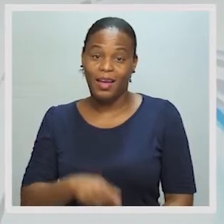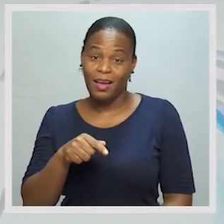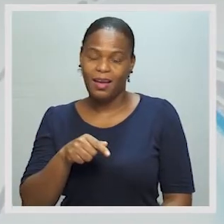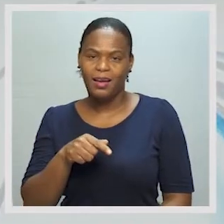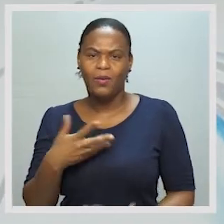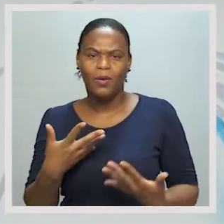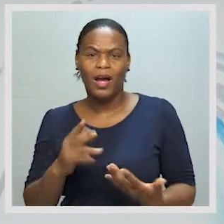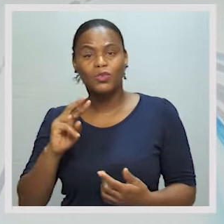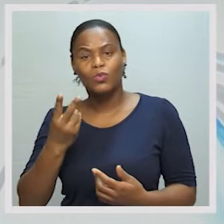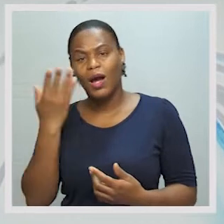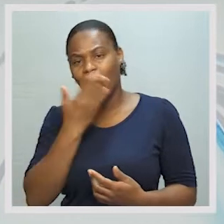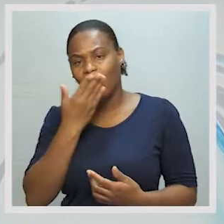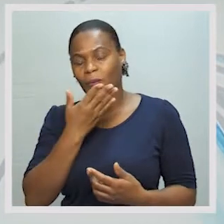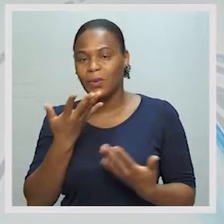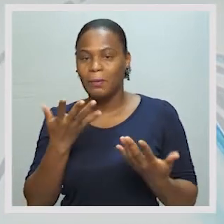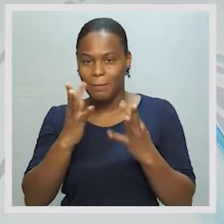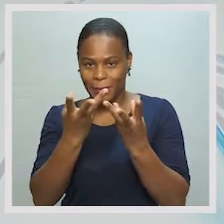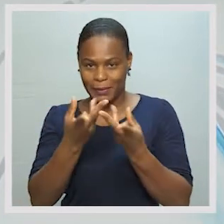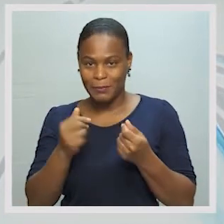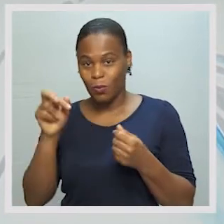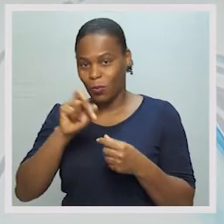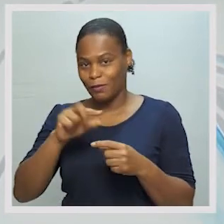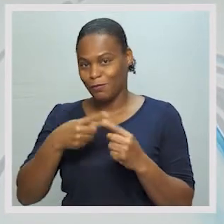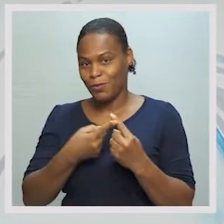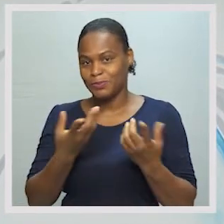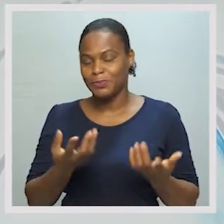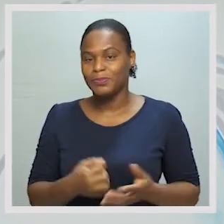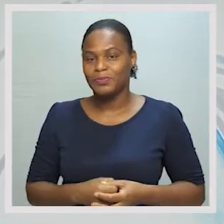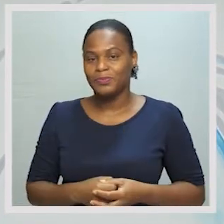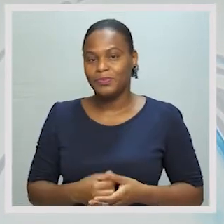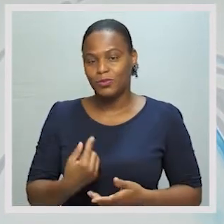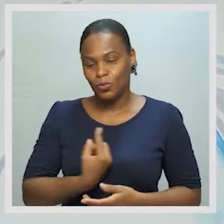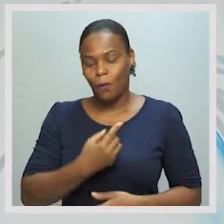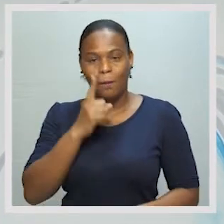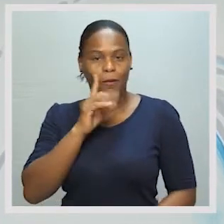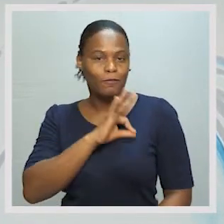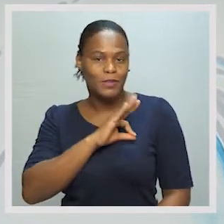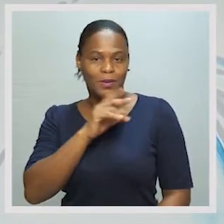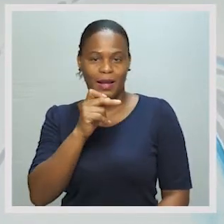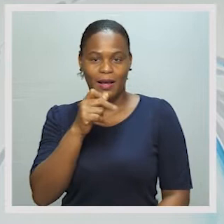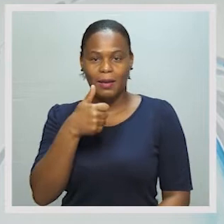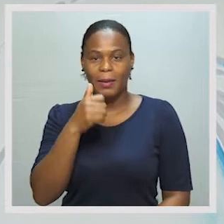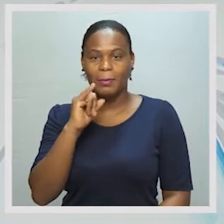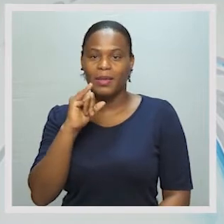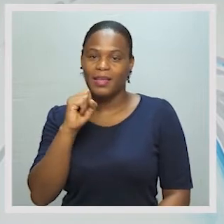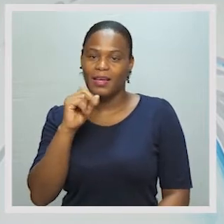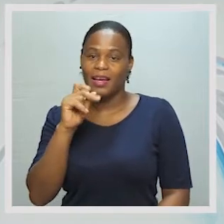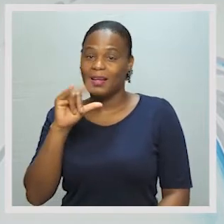Esta é a segunda aula de Matemática do 8º ano e eu sou a professora Abigail